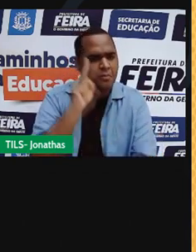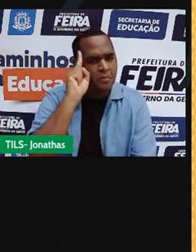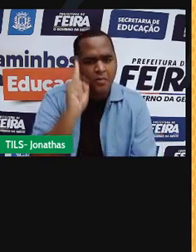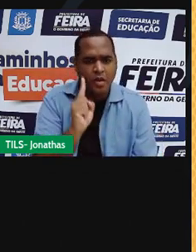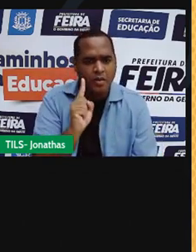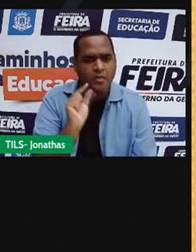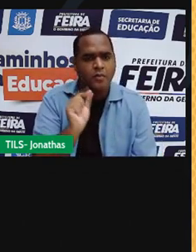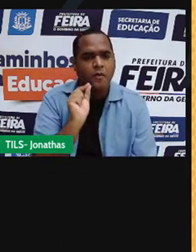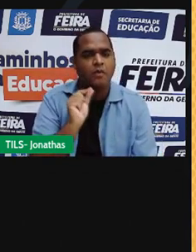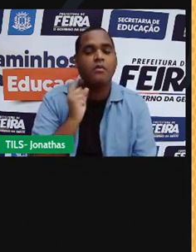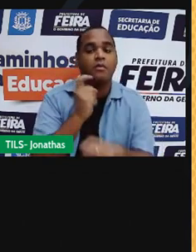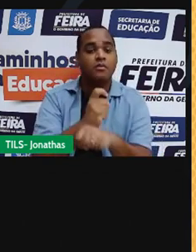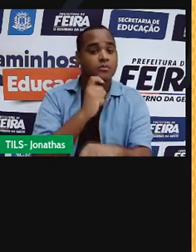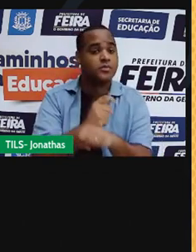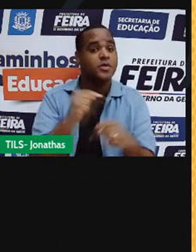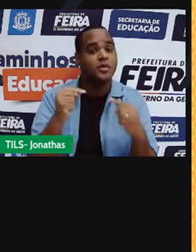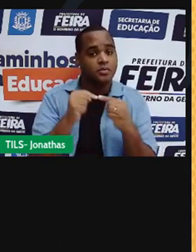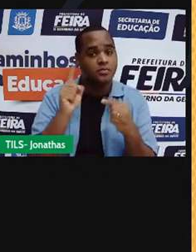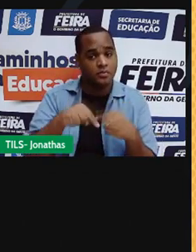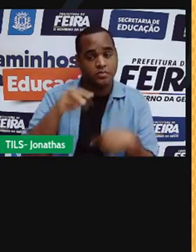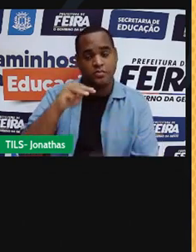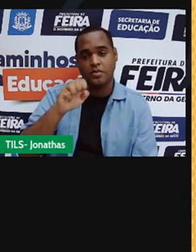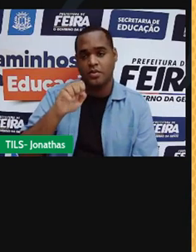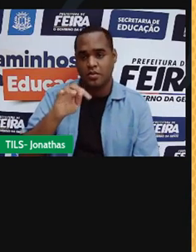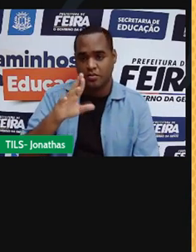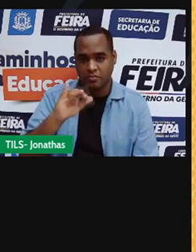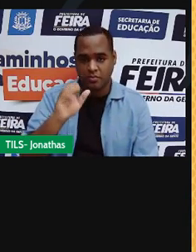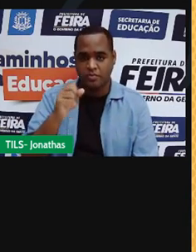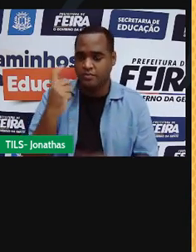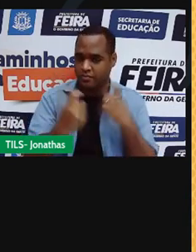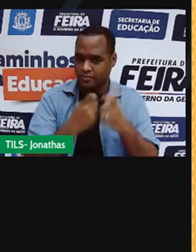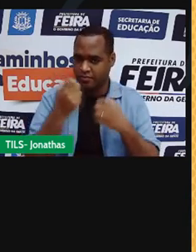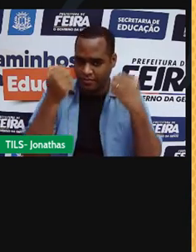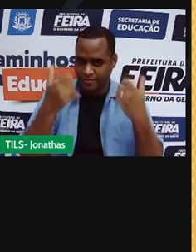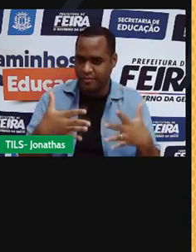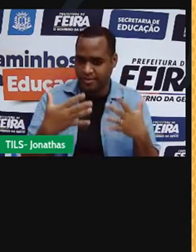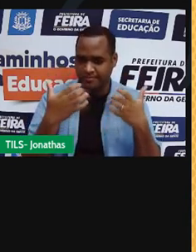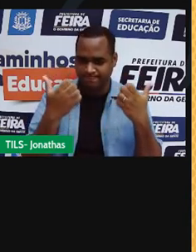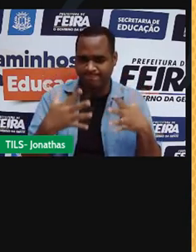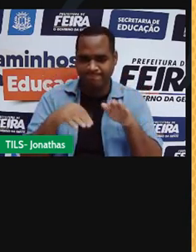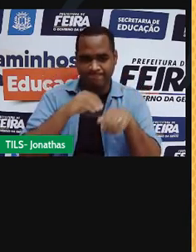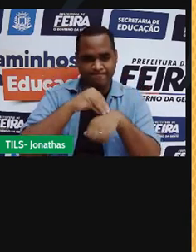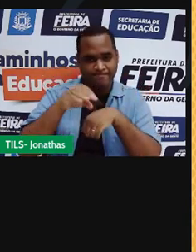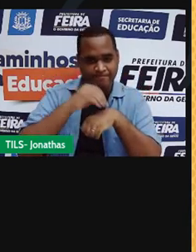dos estados da matéria. Não se preocupe, eu te explico rapidinho.